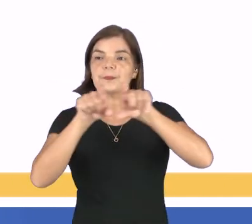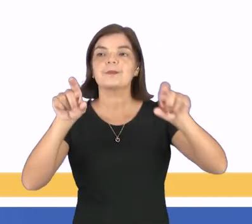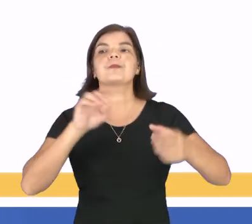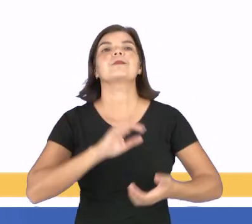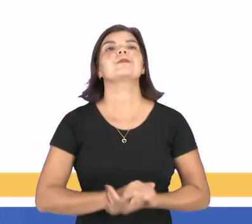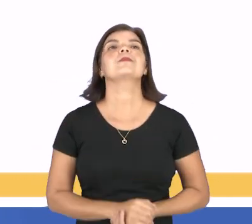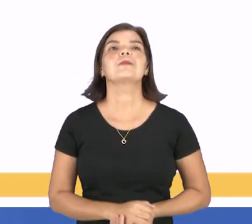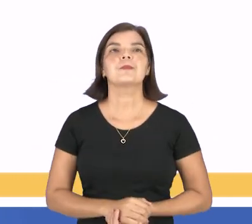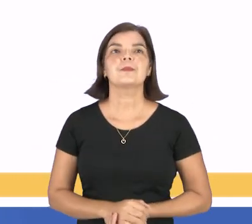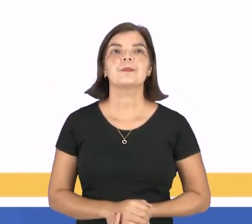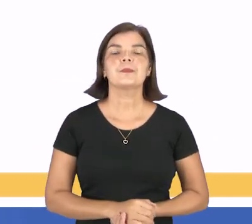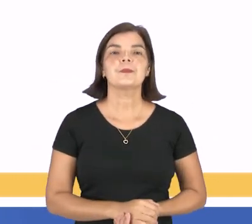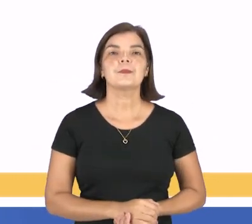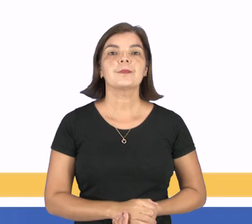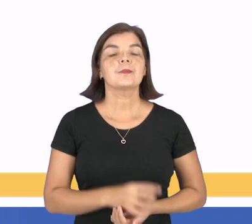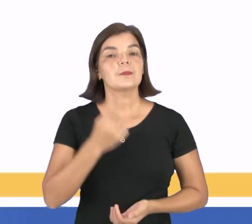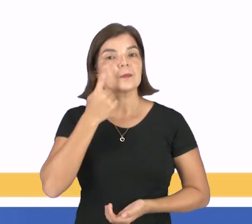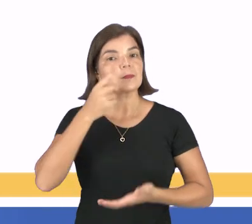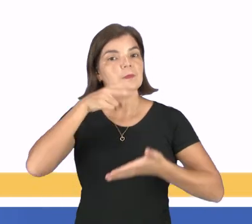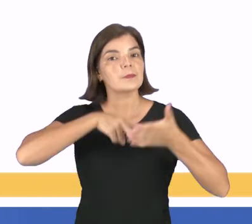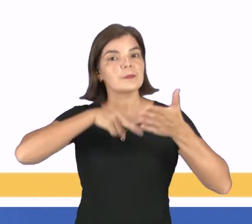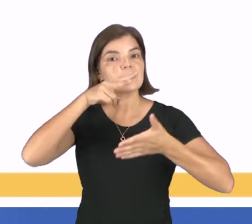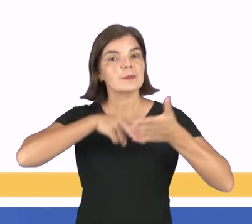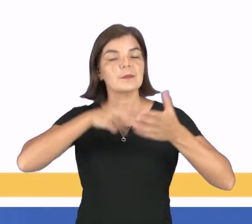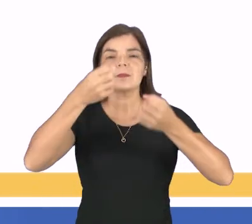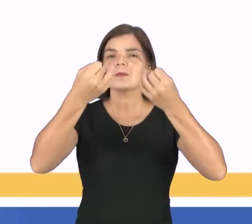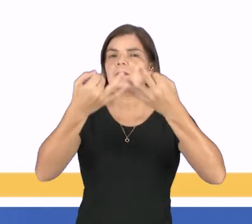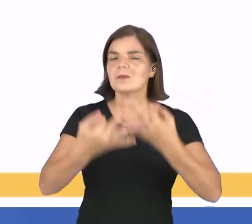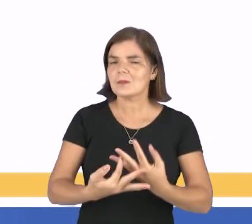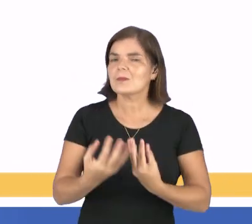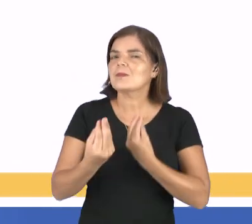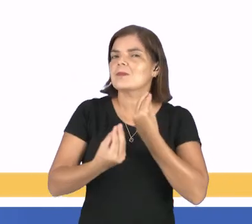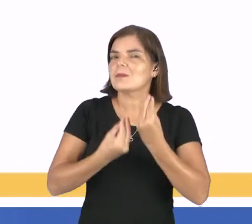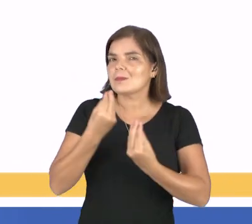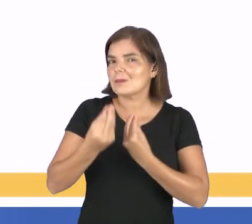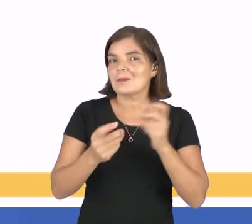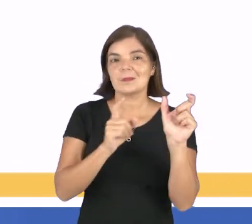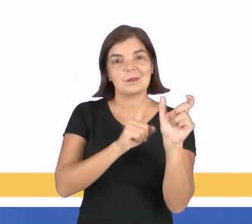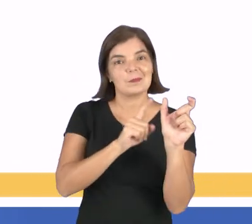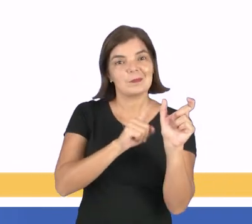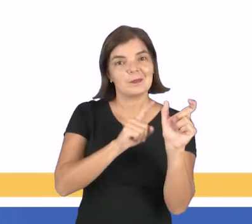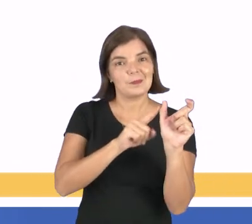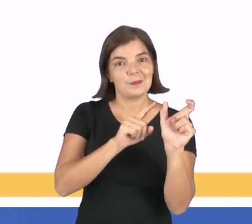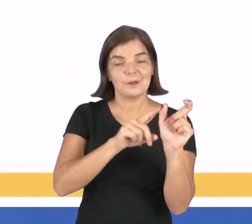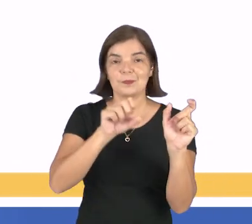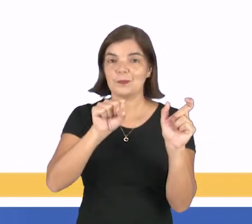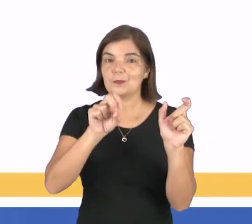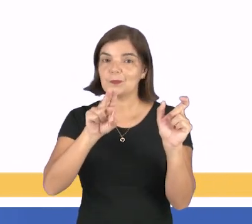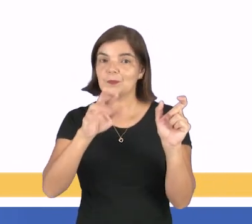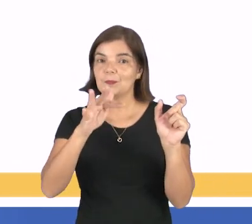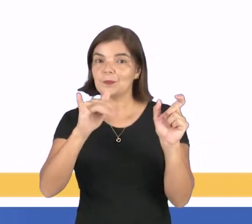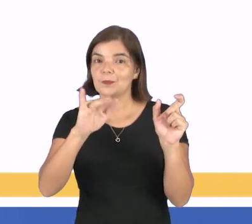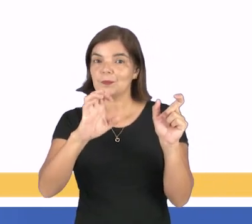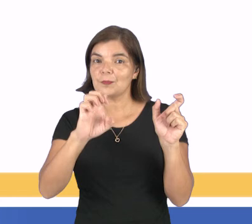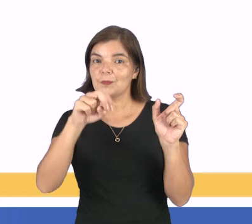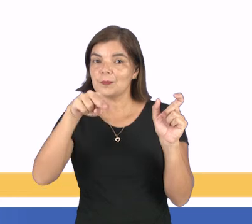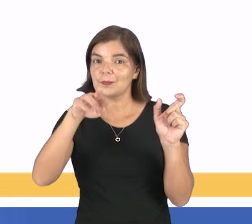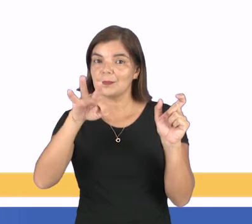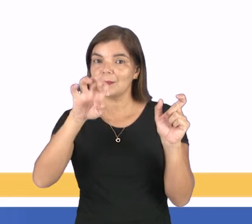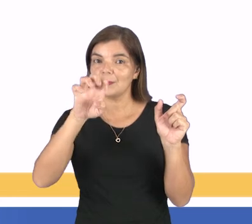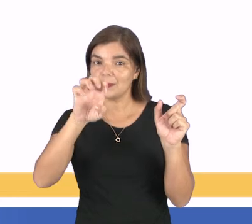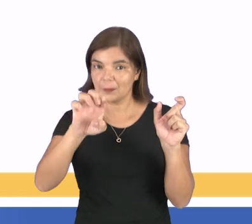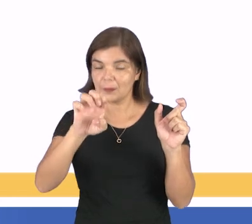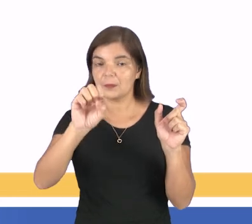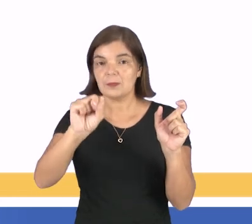de hoje. Leia a tirinha abaixo e explique o motivo de a palavra suficientes estar no